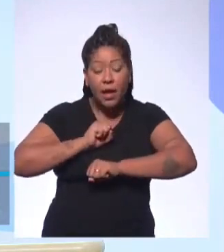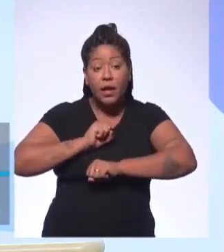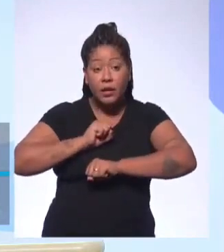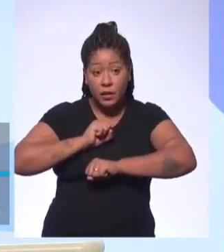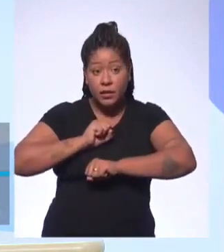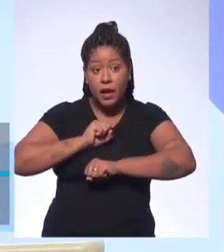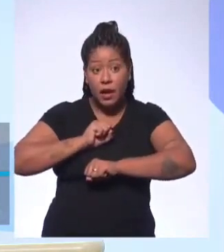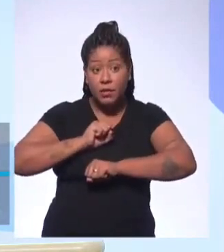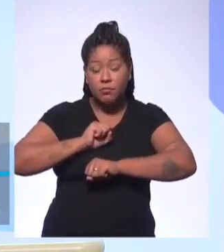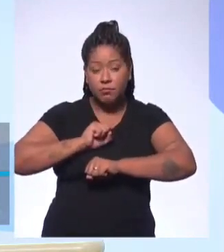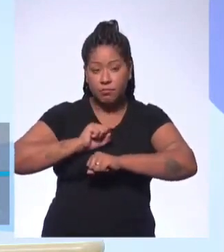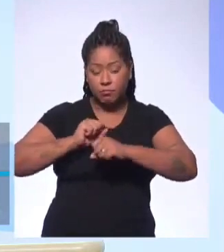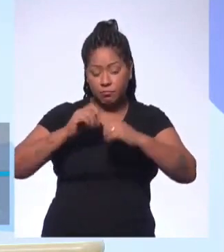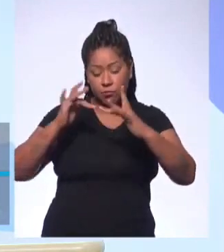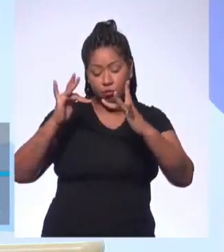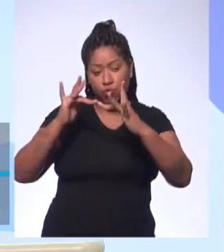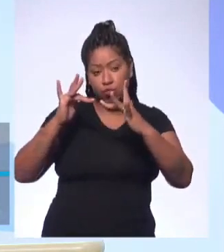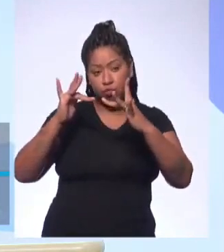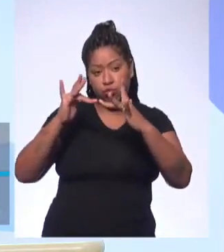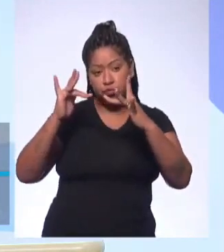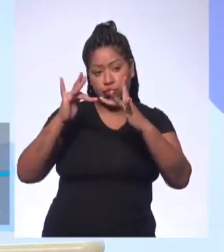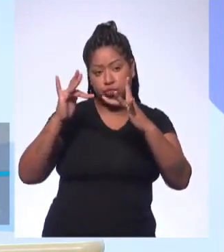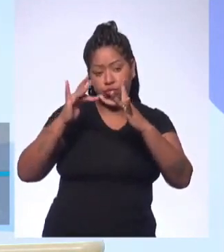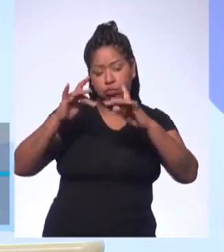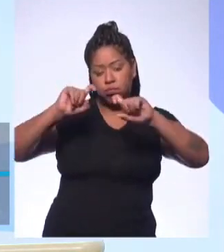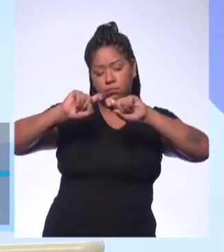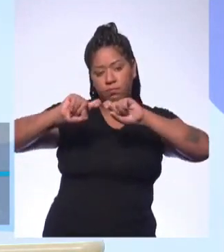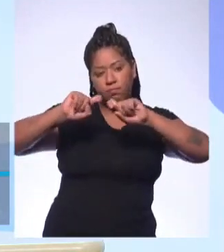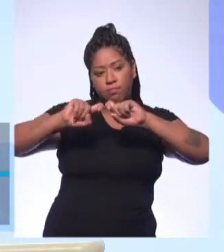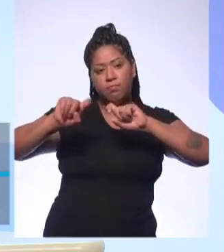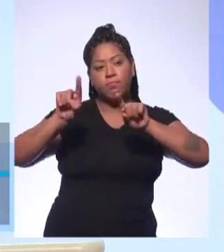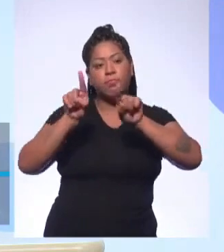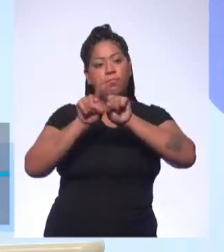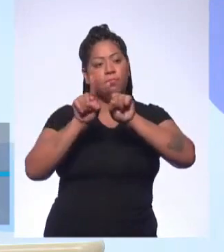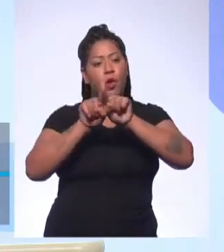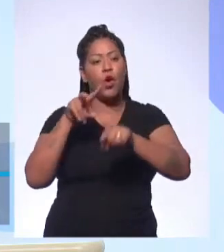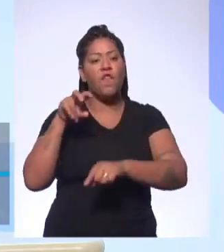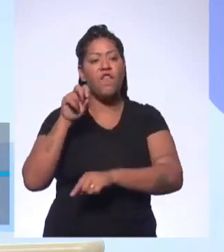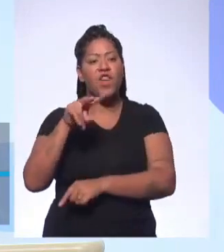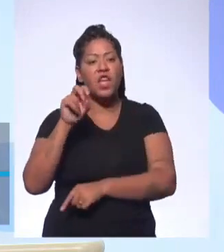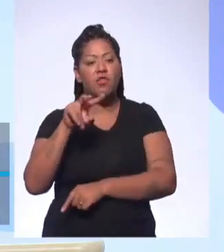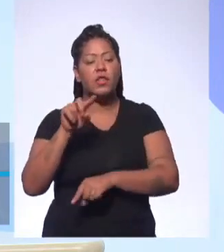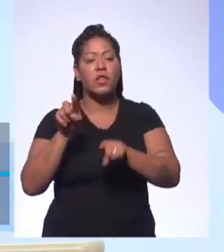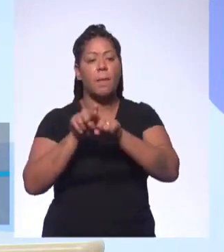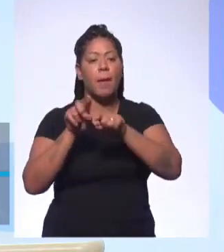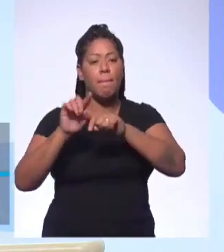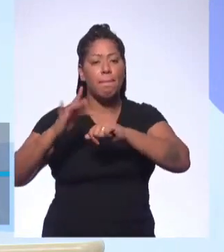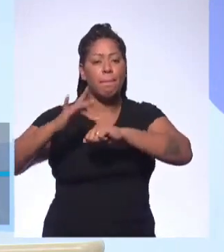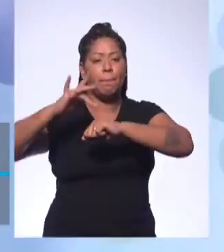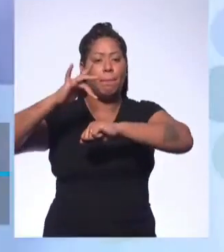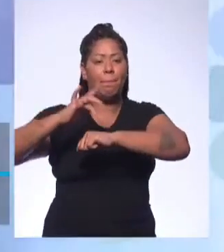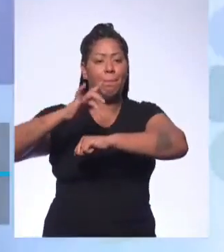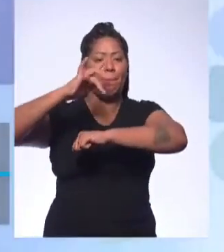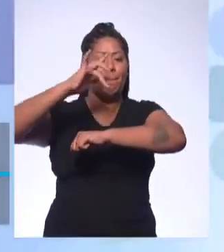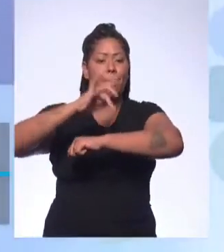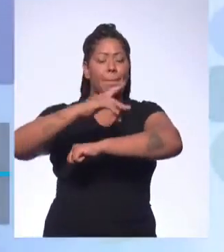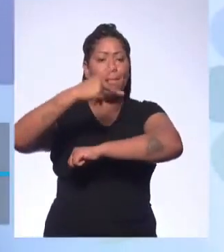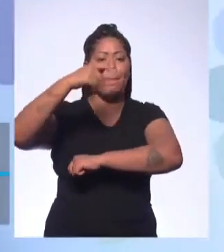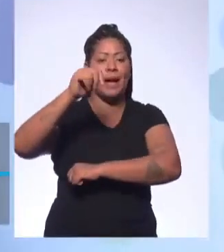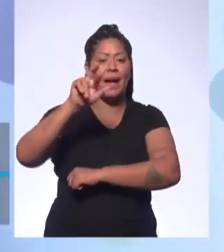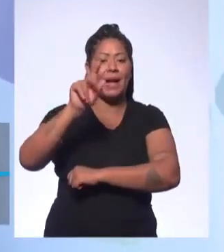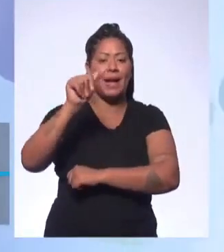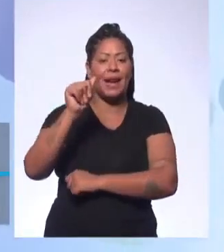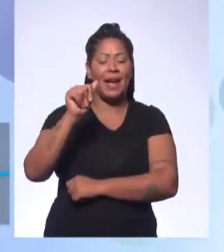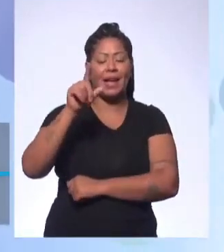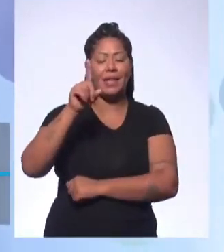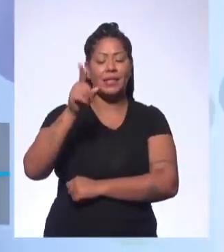por bactérias, vírus ou parasitas. Muito bem colocado, muito professora Irene. bom. Obrigado. Eu acho que falou tudo, né? Então,